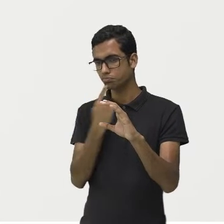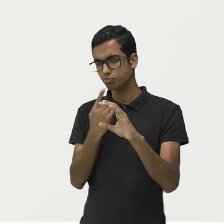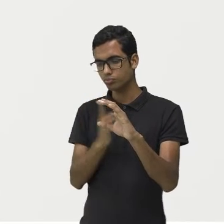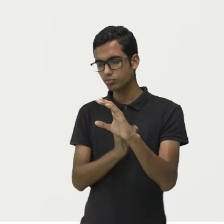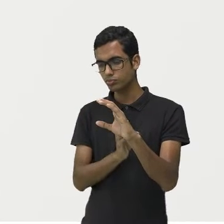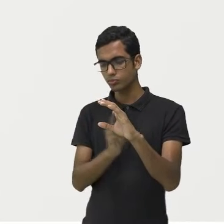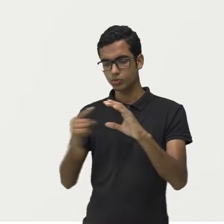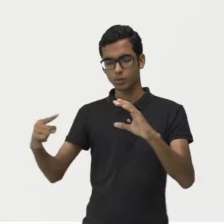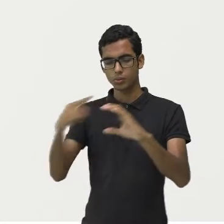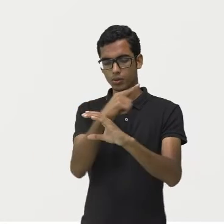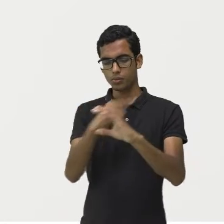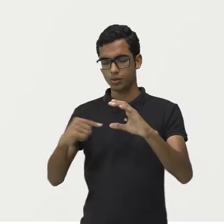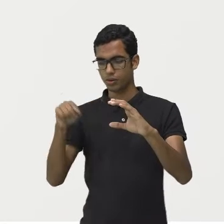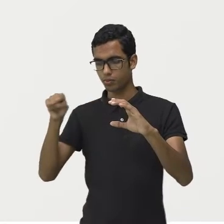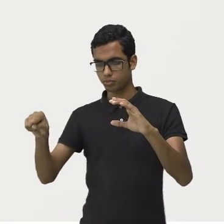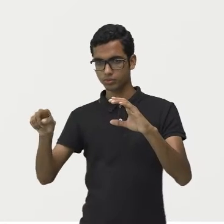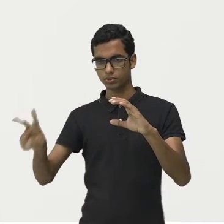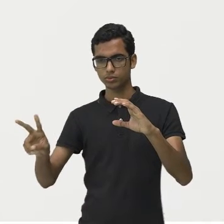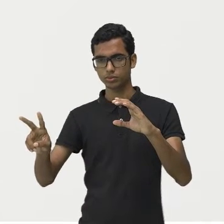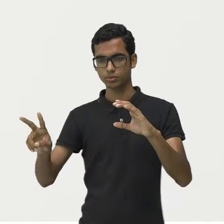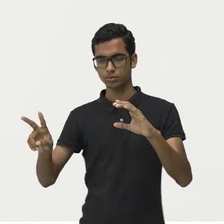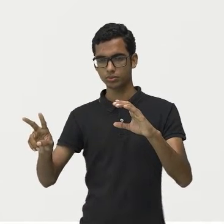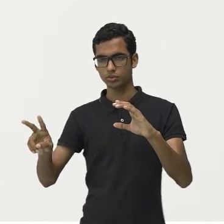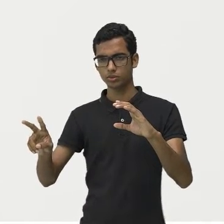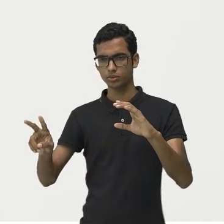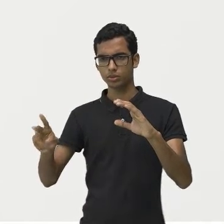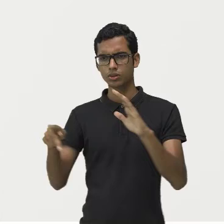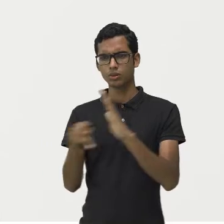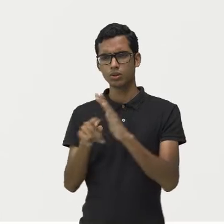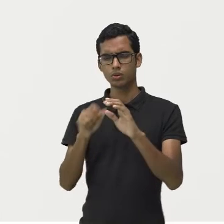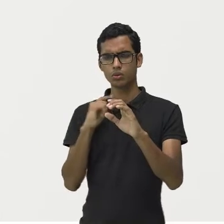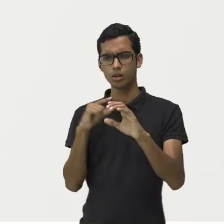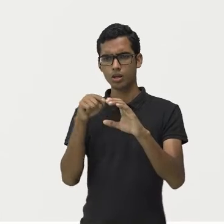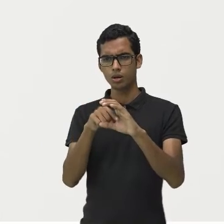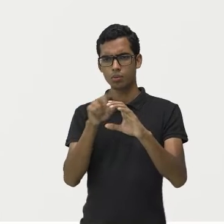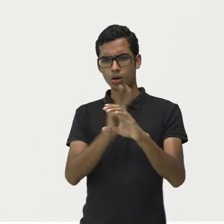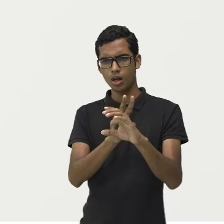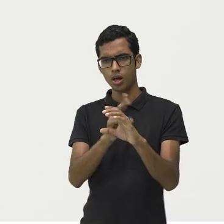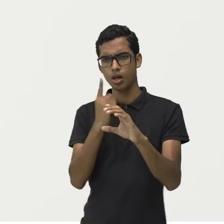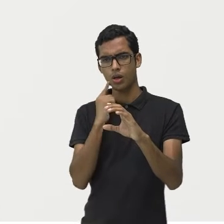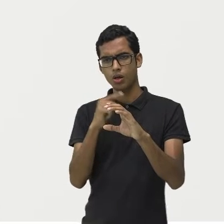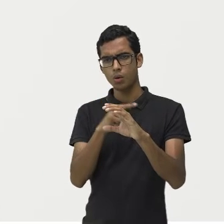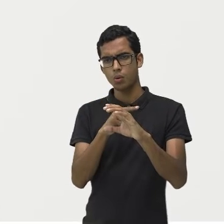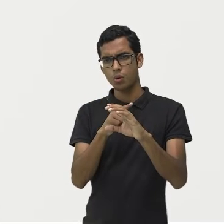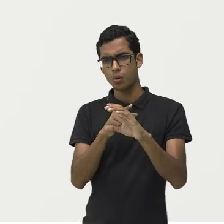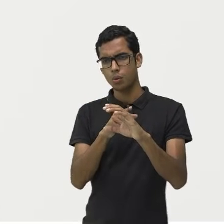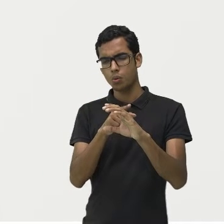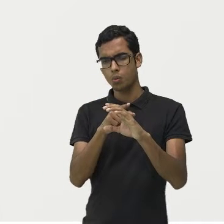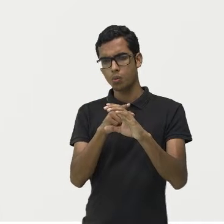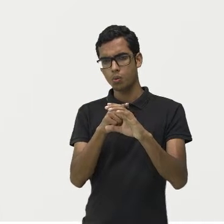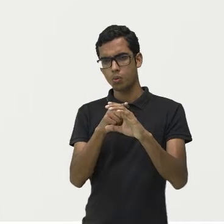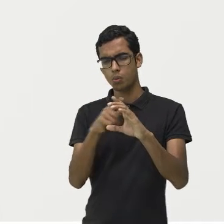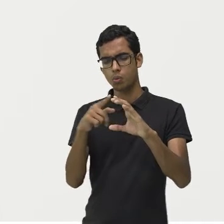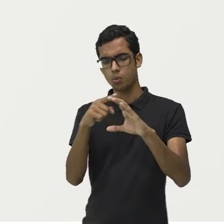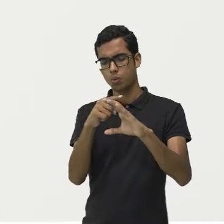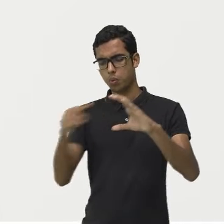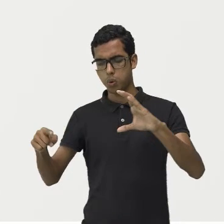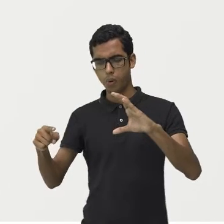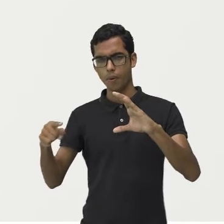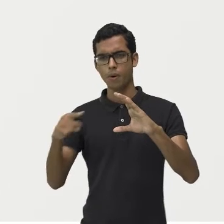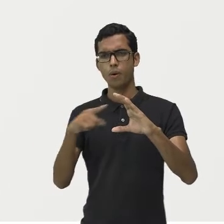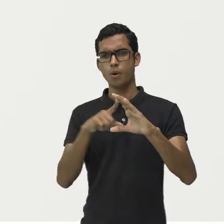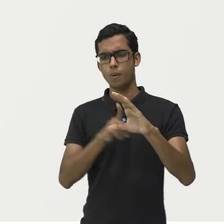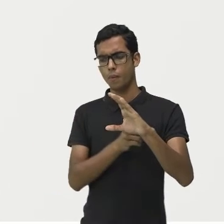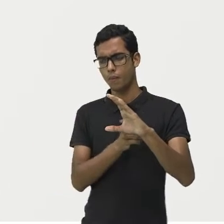certo? E quando os raios incidirem próximo ao eixo principal, com pouca inclinação, eles